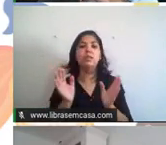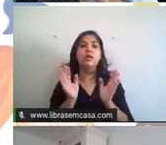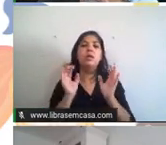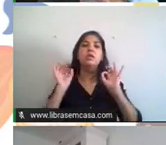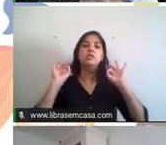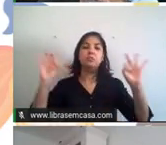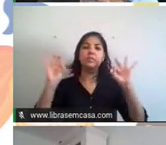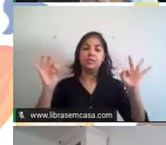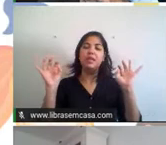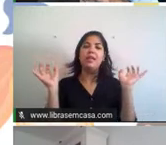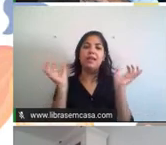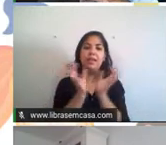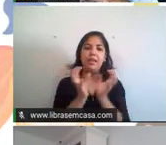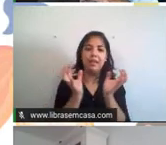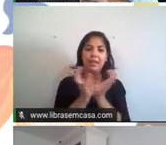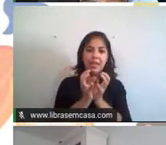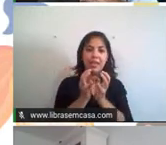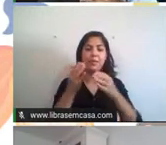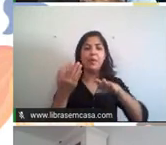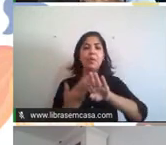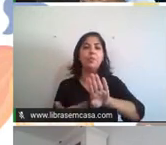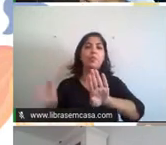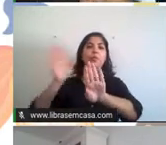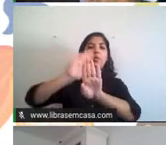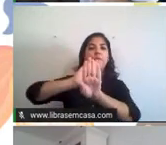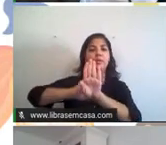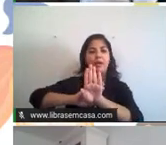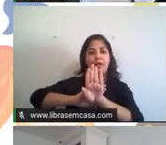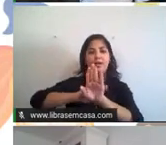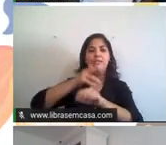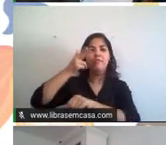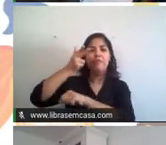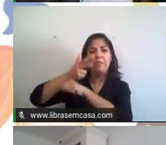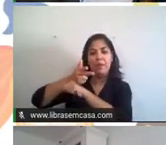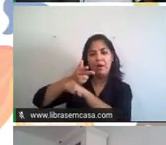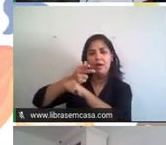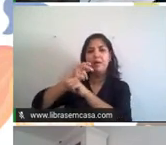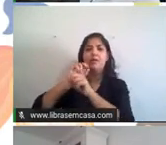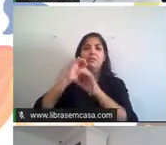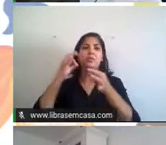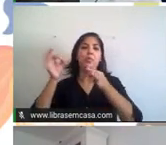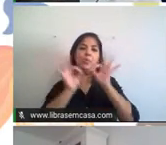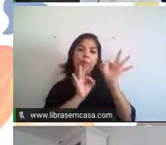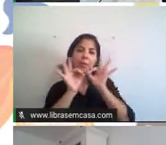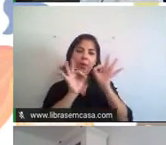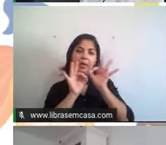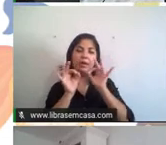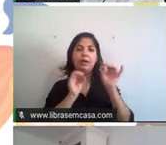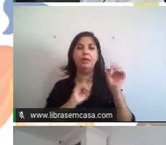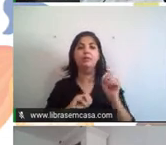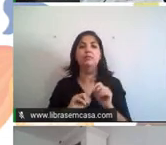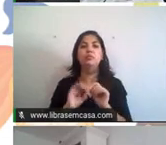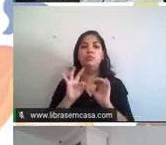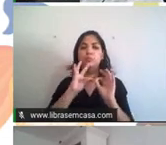dos bastidores, né? Não só dessa, mas de toda a programação que a gente está realizando. E